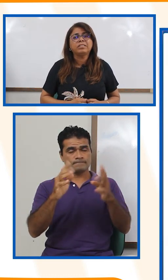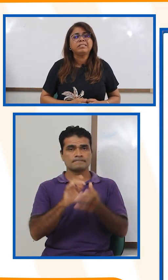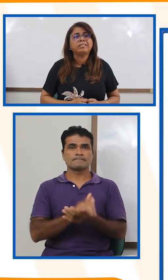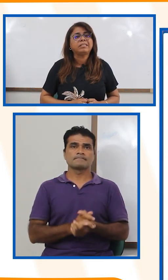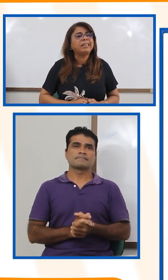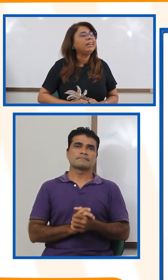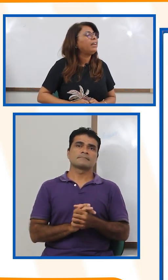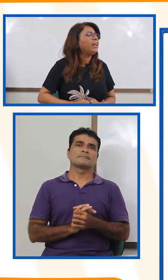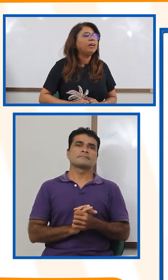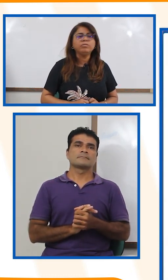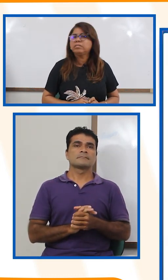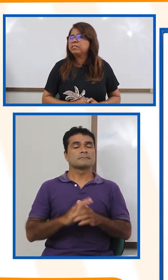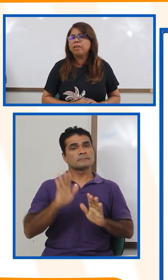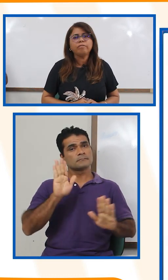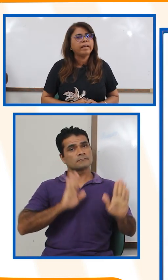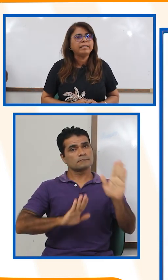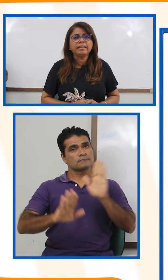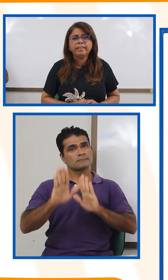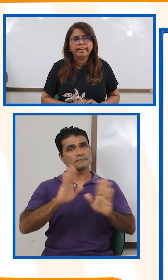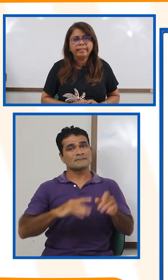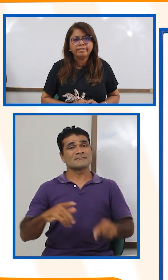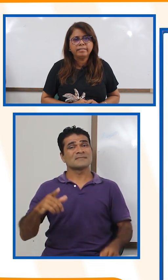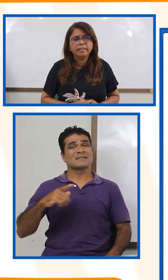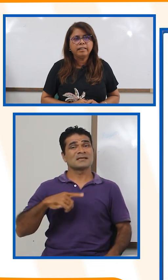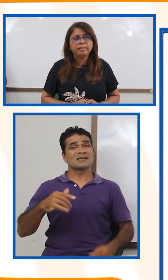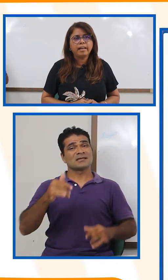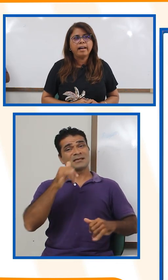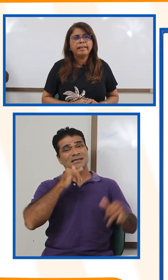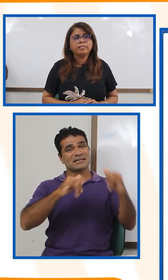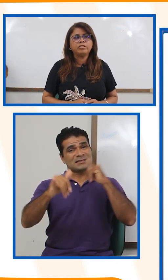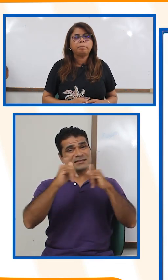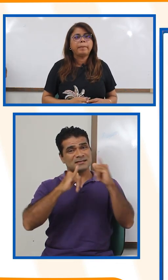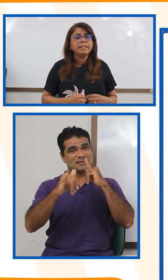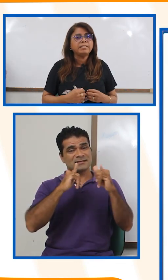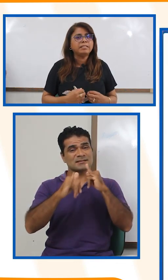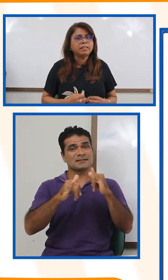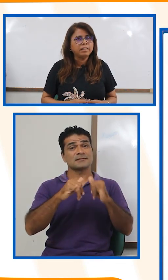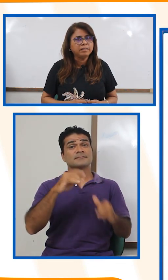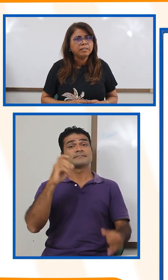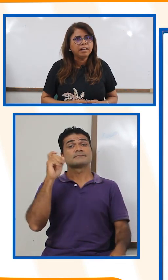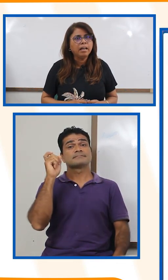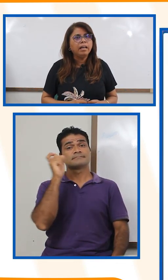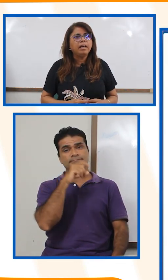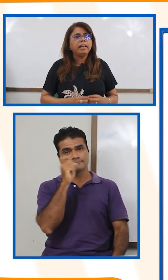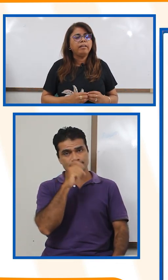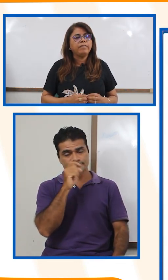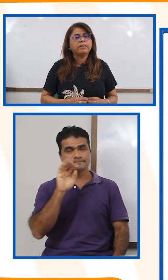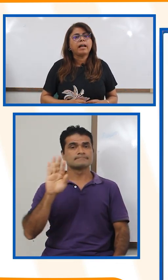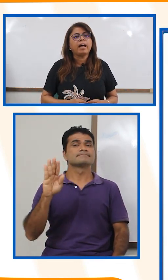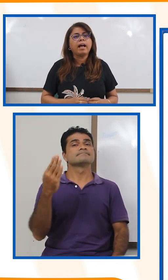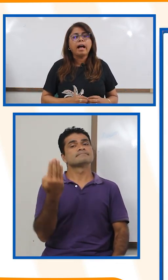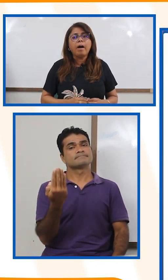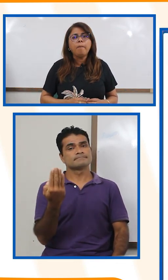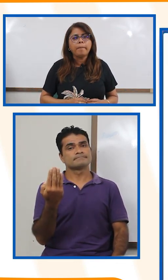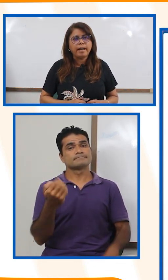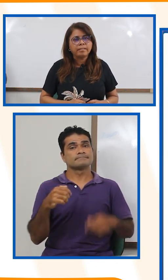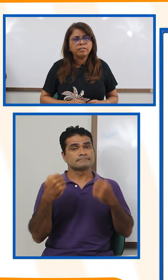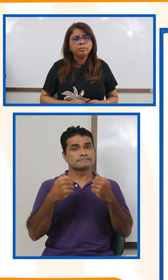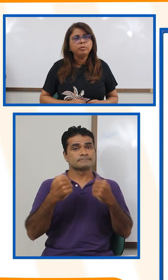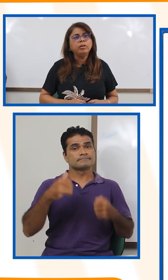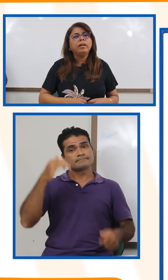algumas notícias que não são verdadeiras, tá? E a gente precisa evitar